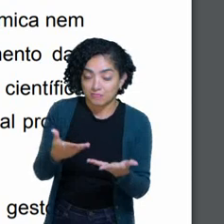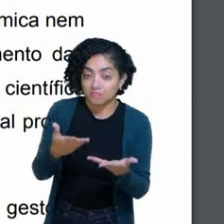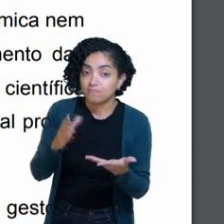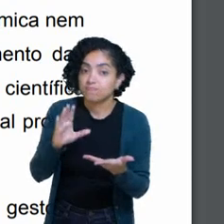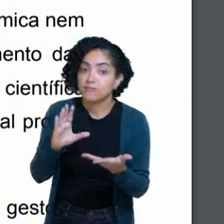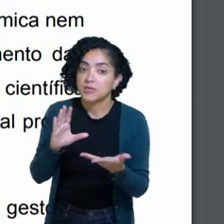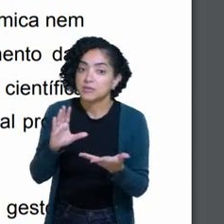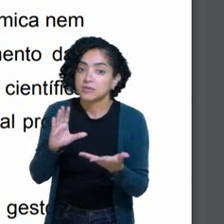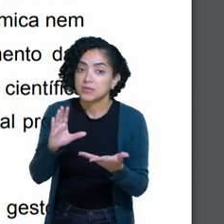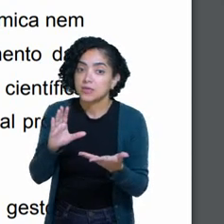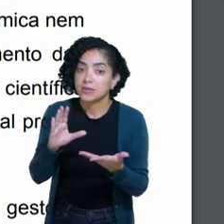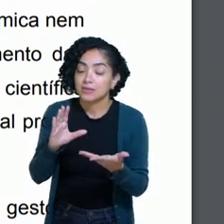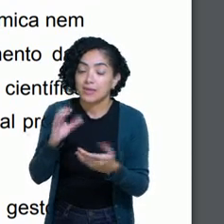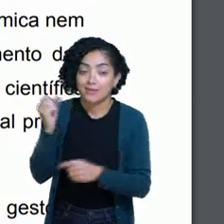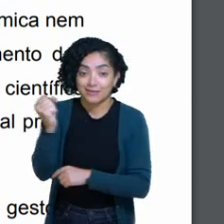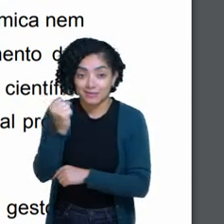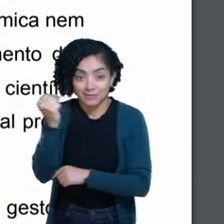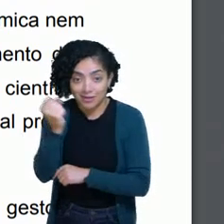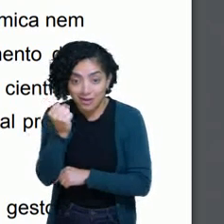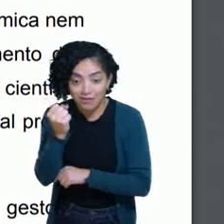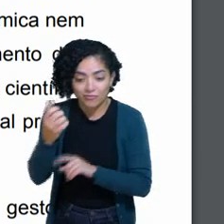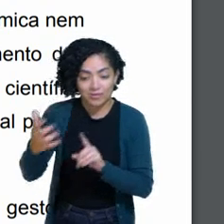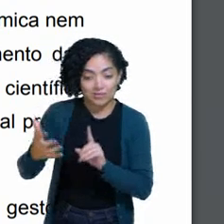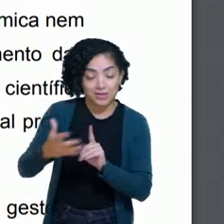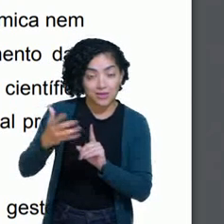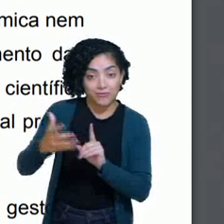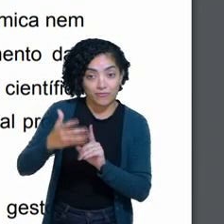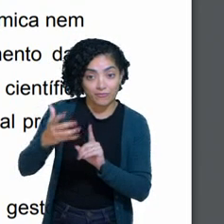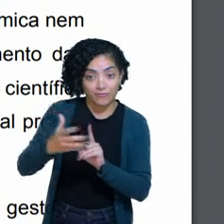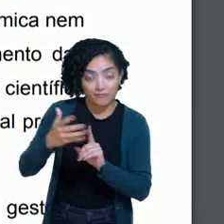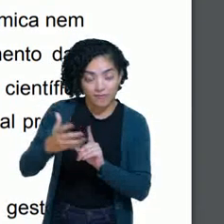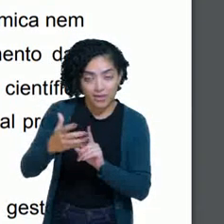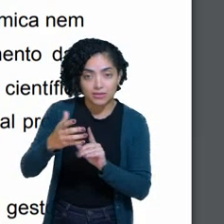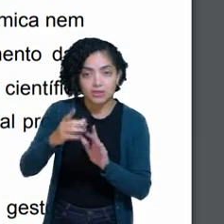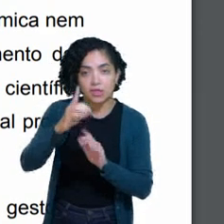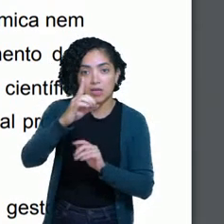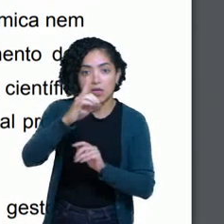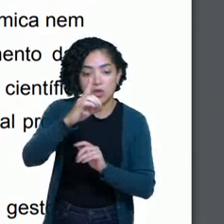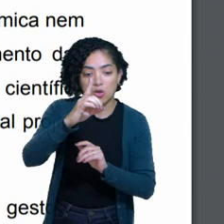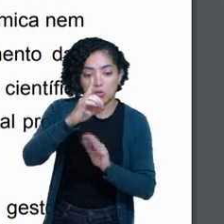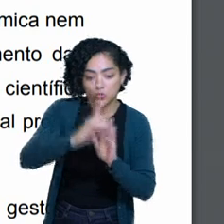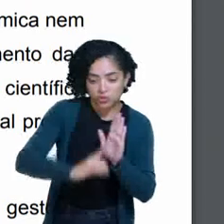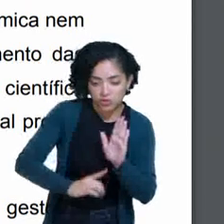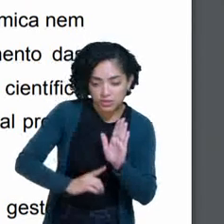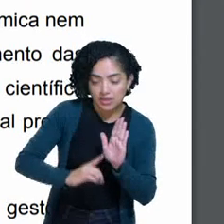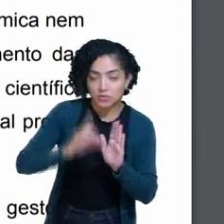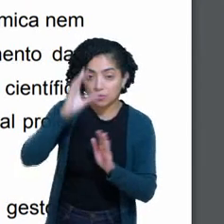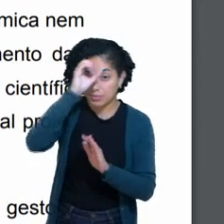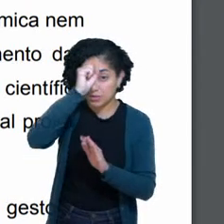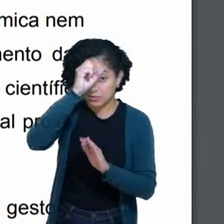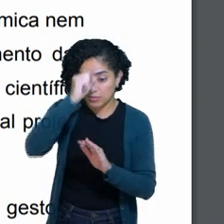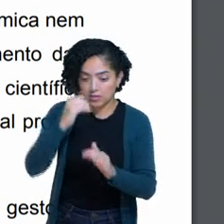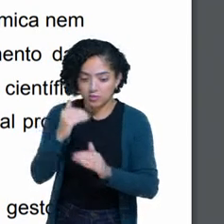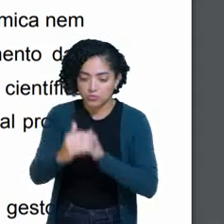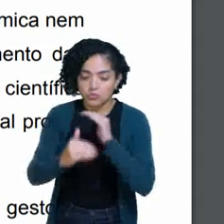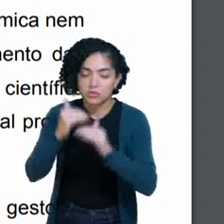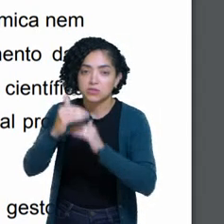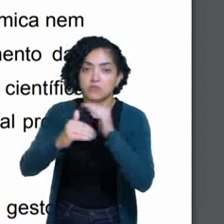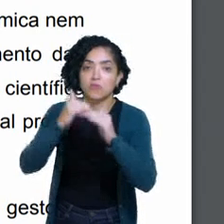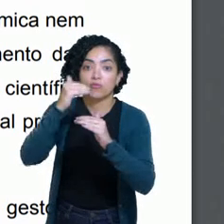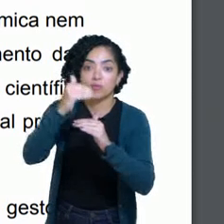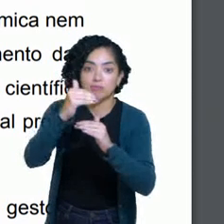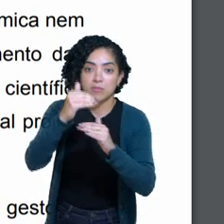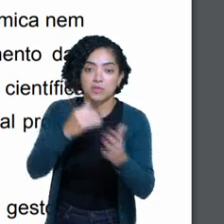situação que afeta consideravelmente o direito à aprendizagem e ao desenvolvimento de milhares de crianças